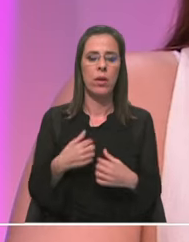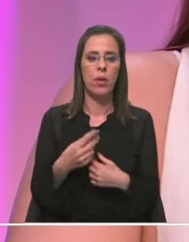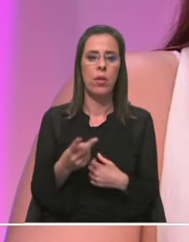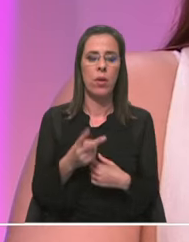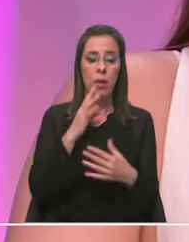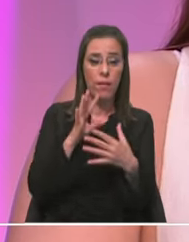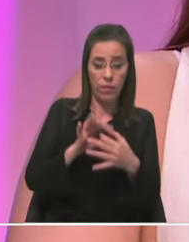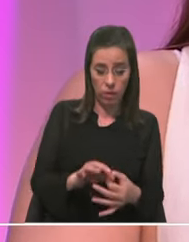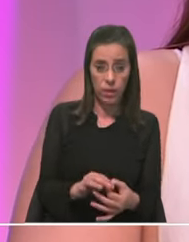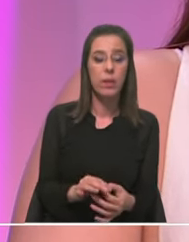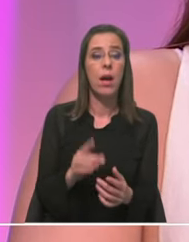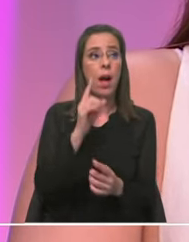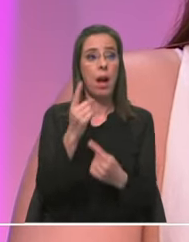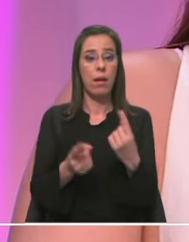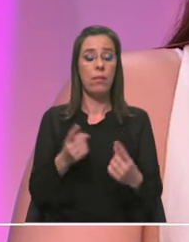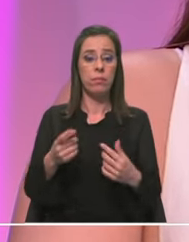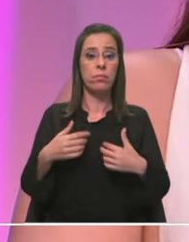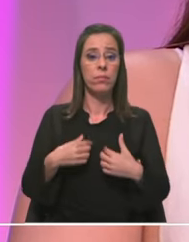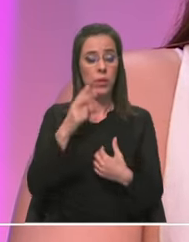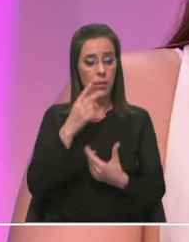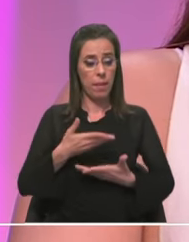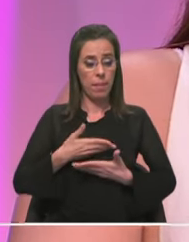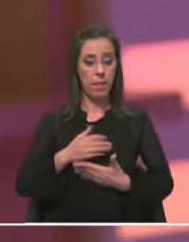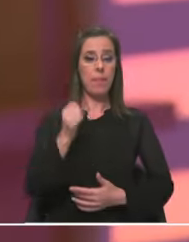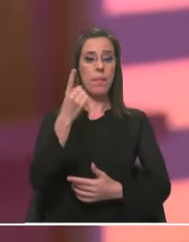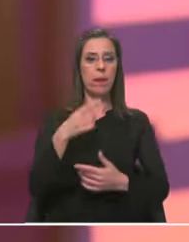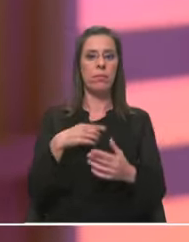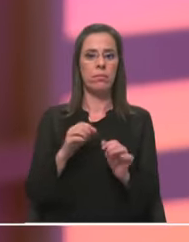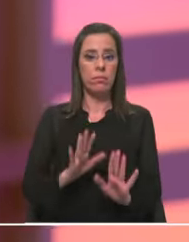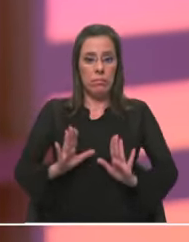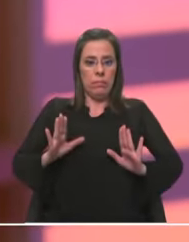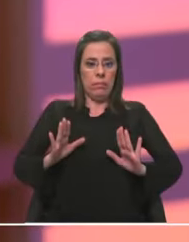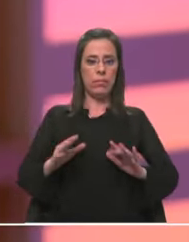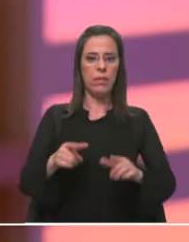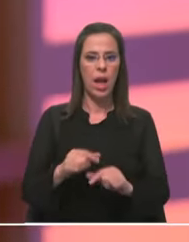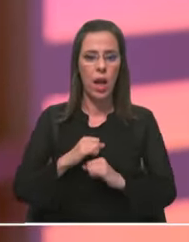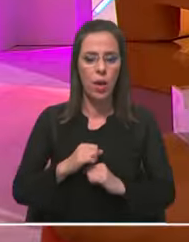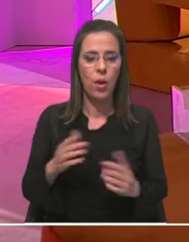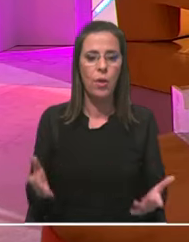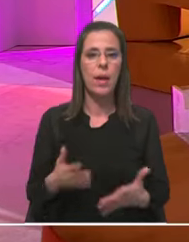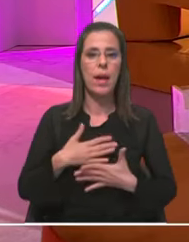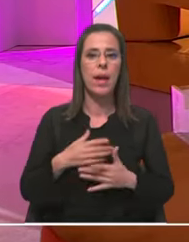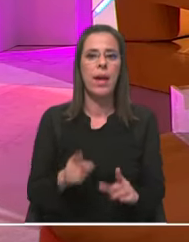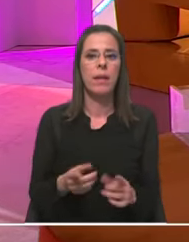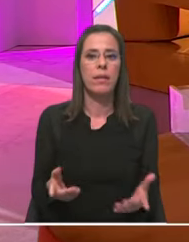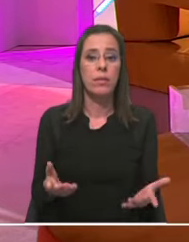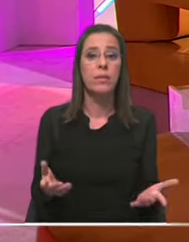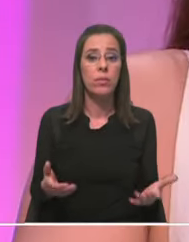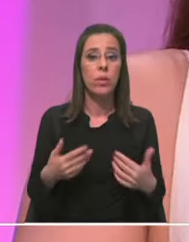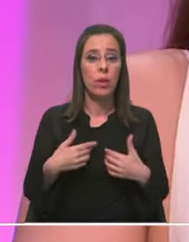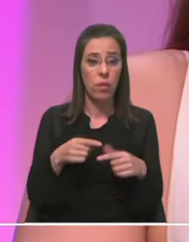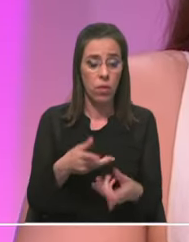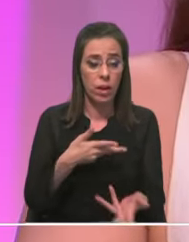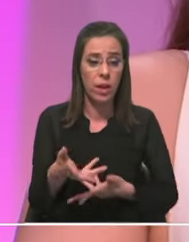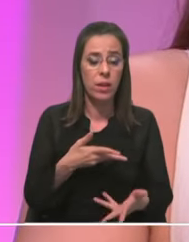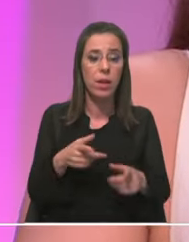logo vinculação sabes que há momentos em que quando se vê os bebés pela primeira vez ficamos é nosso é mesmo aí eu voume ter que